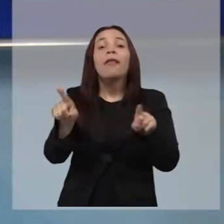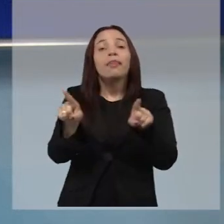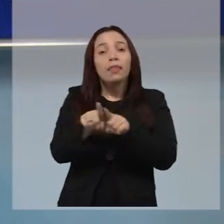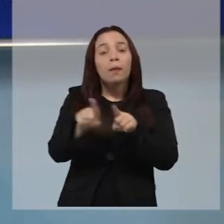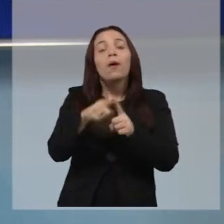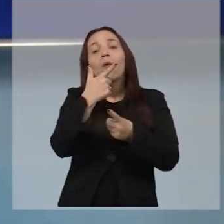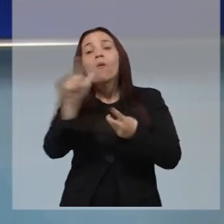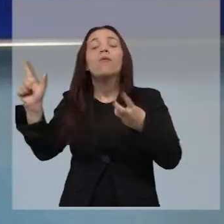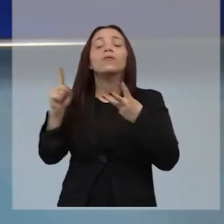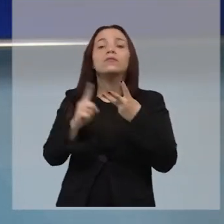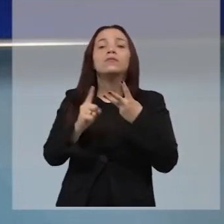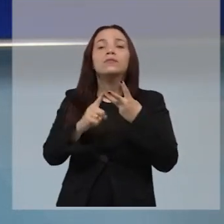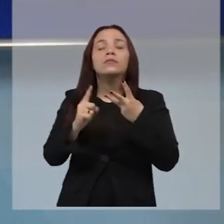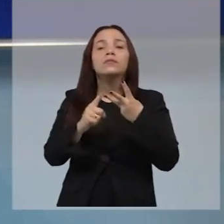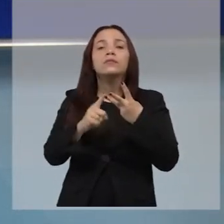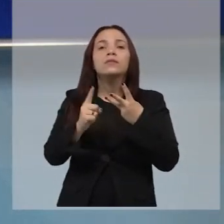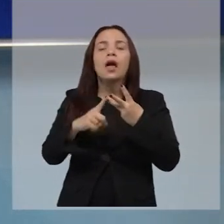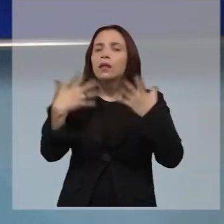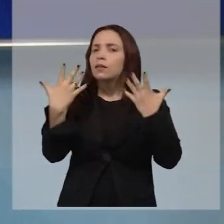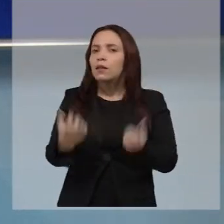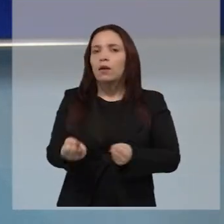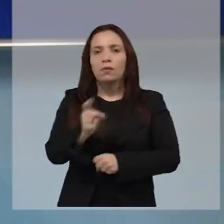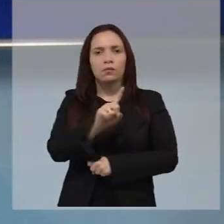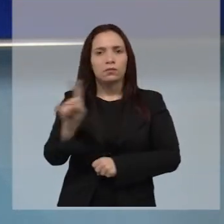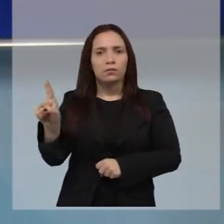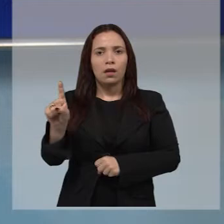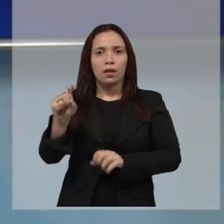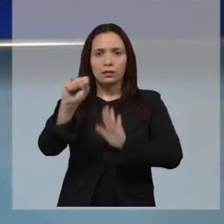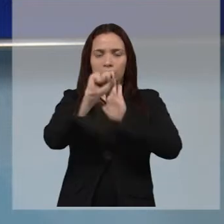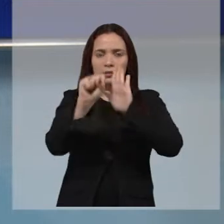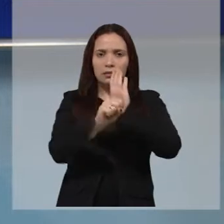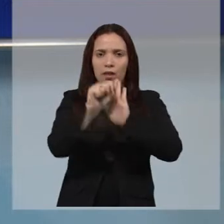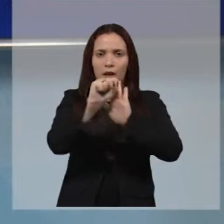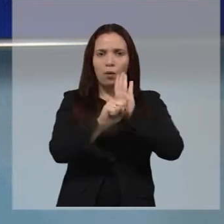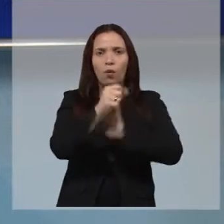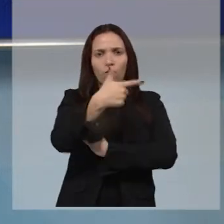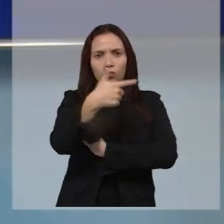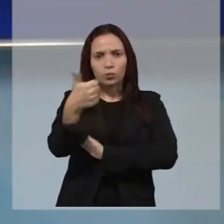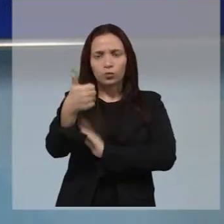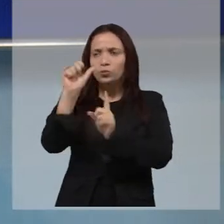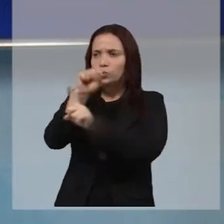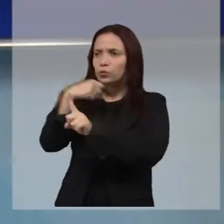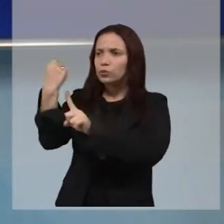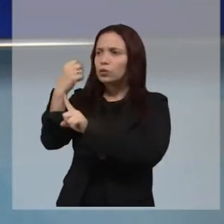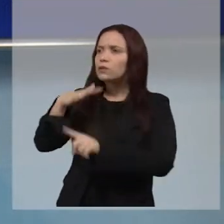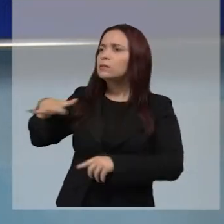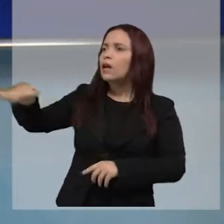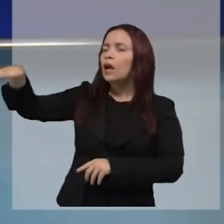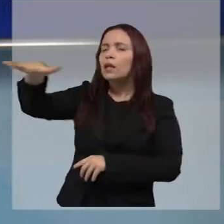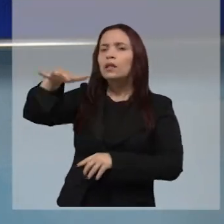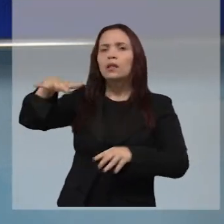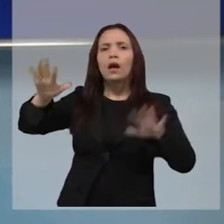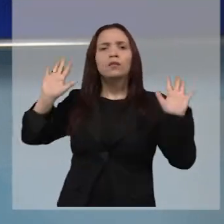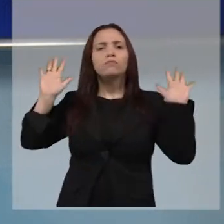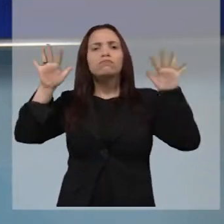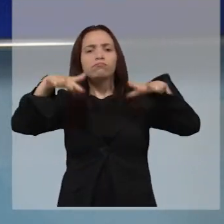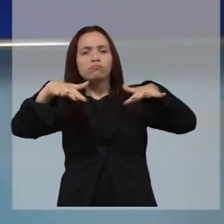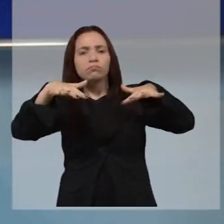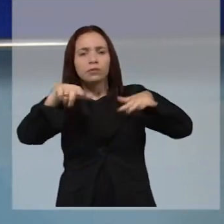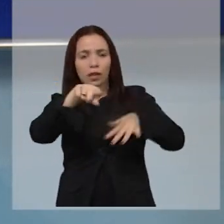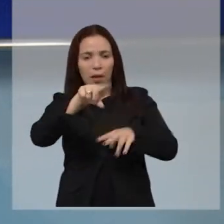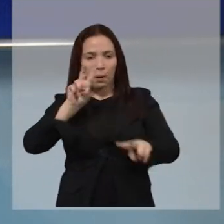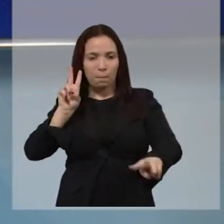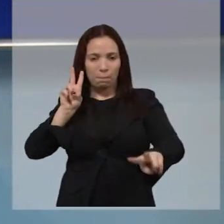visão extremamente inadmissível no século XXI da própria sociedade, que imagina que, uma